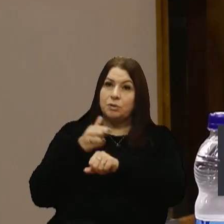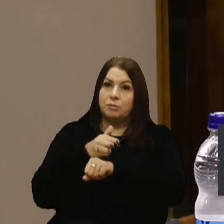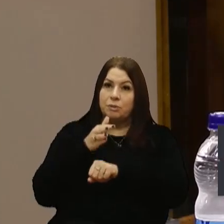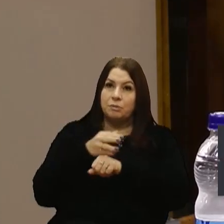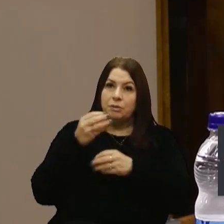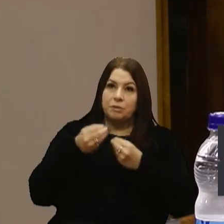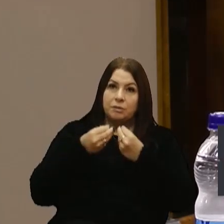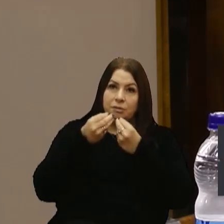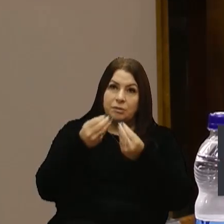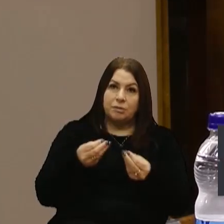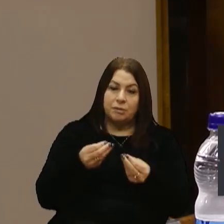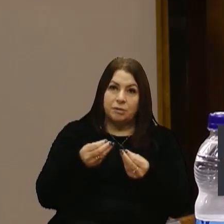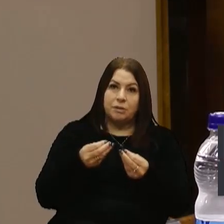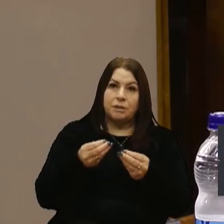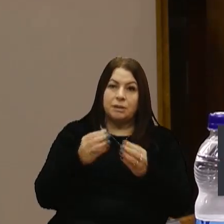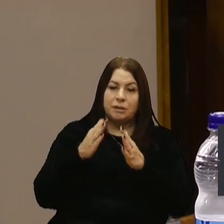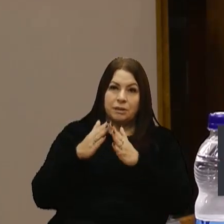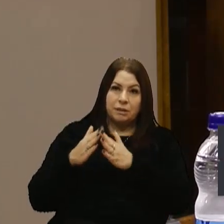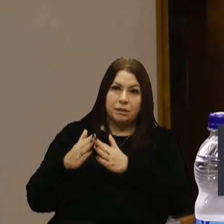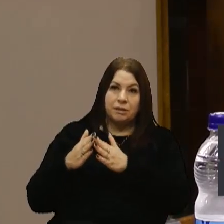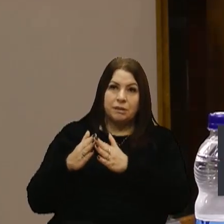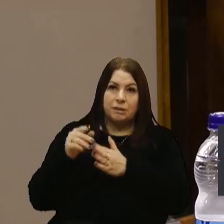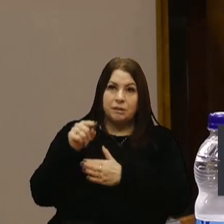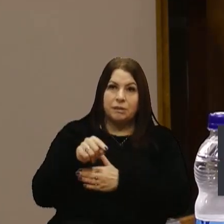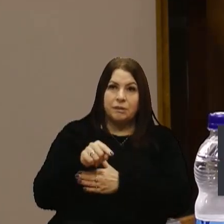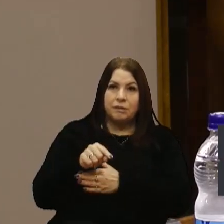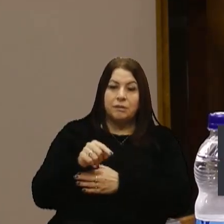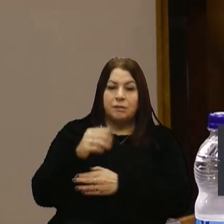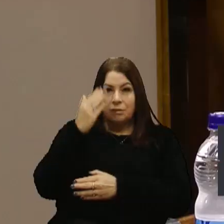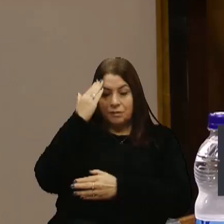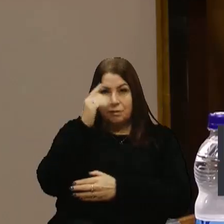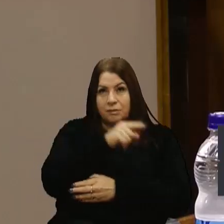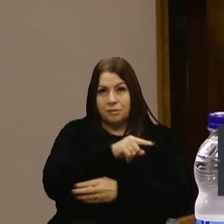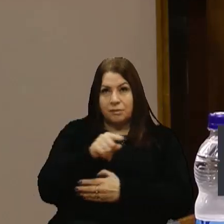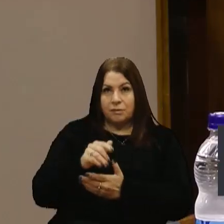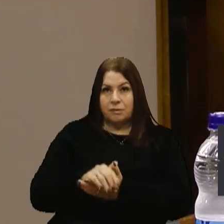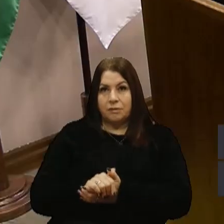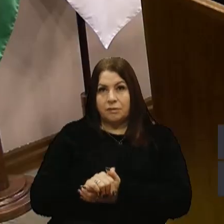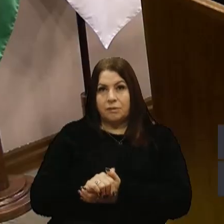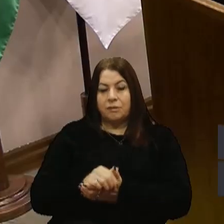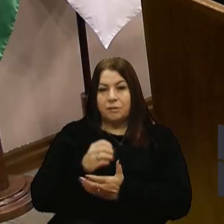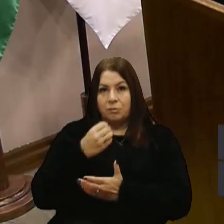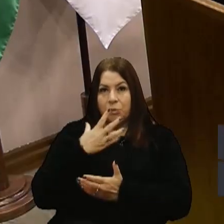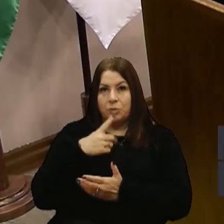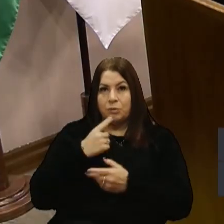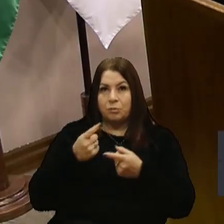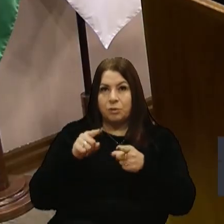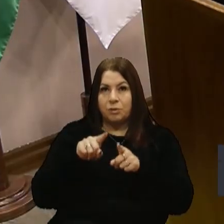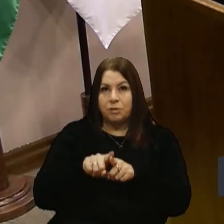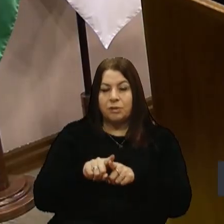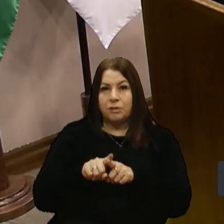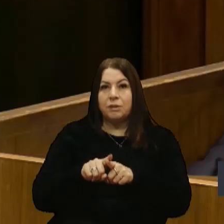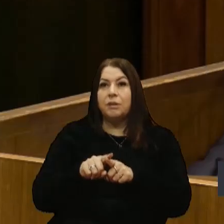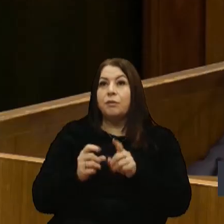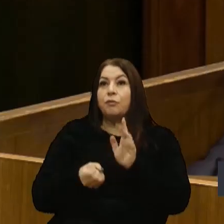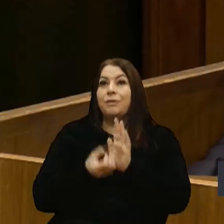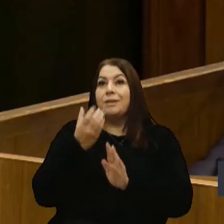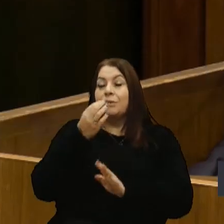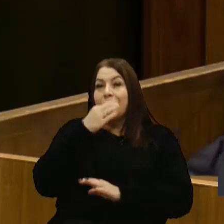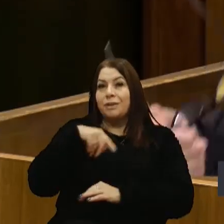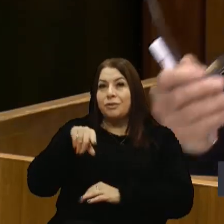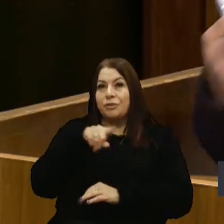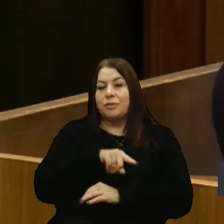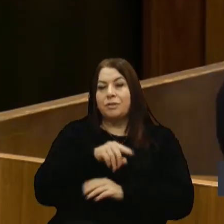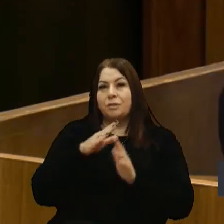dessa entrega ali dessas moradias para os moradores. Seria isso. Muito obrigado. Obrigado. Que bom que tem uma parceria com a Fundação Caxias. Que bom